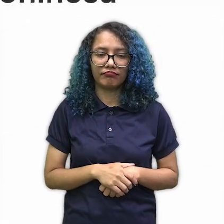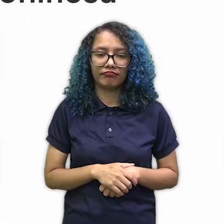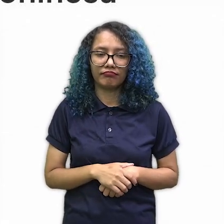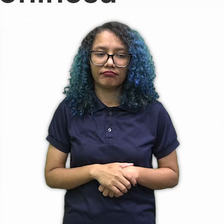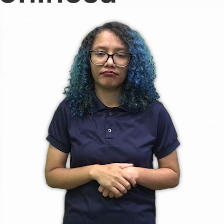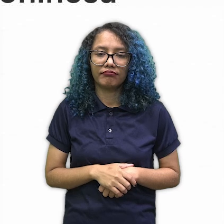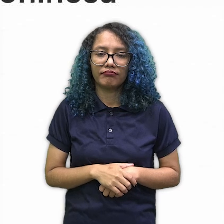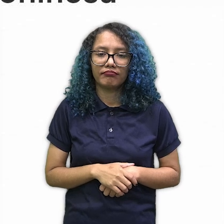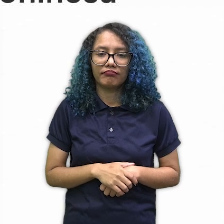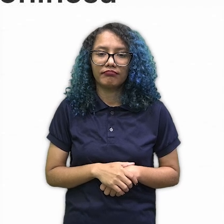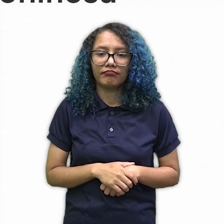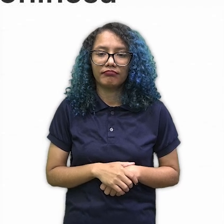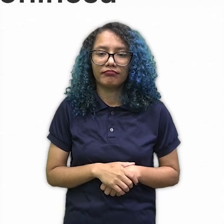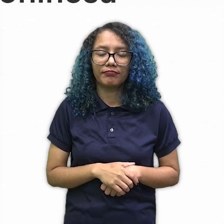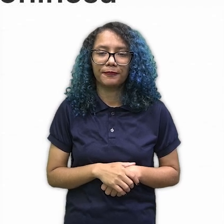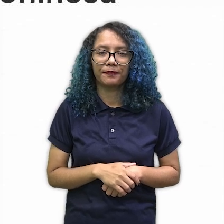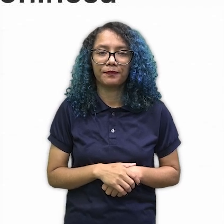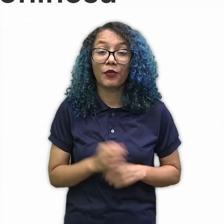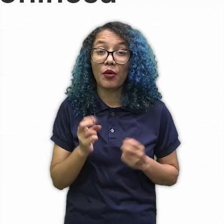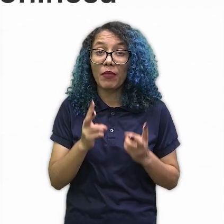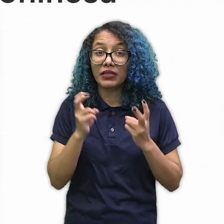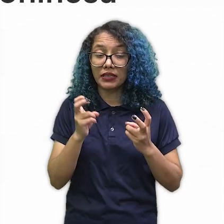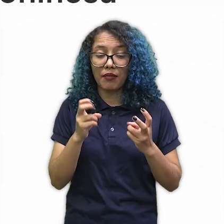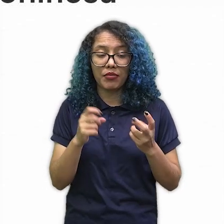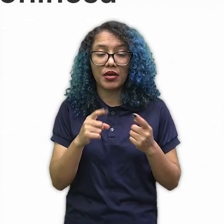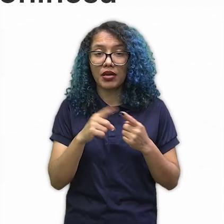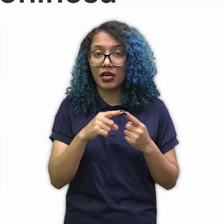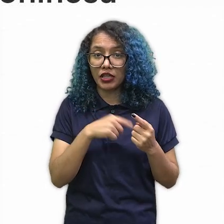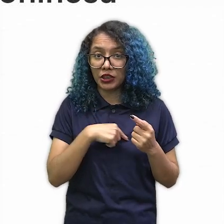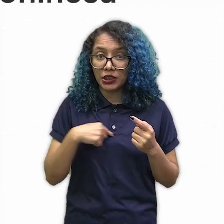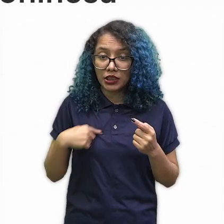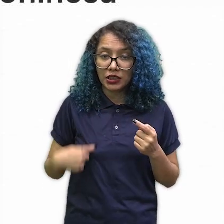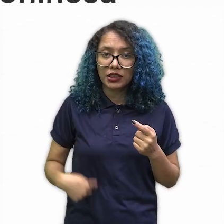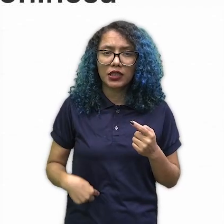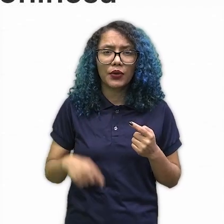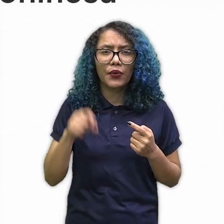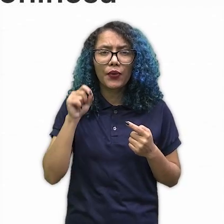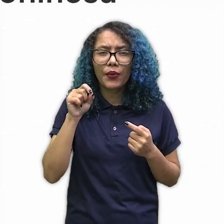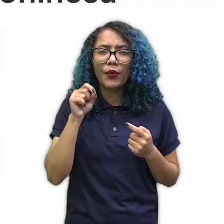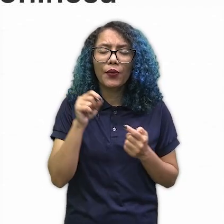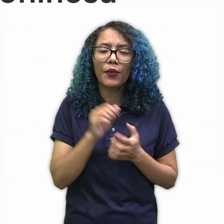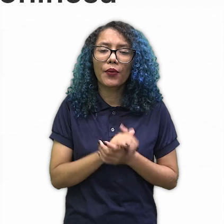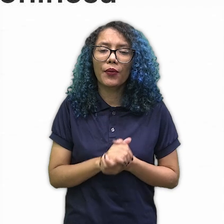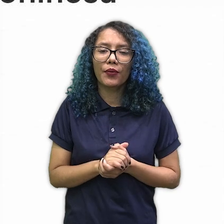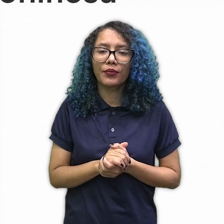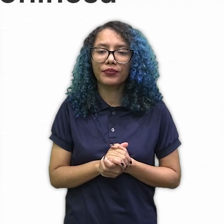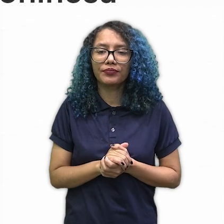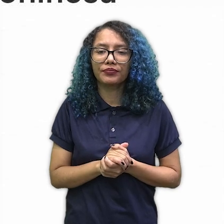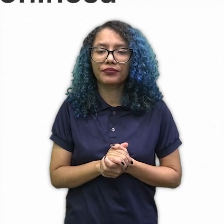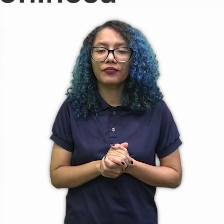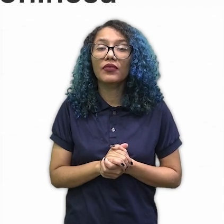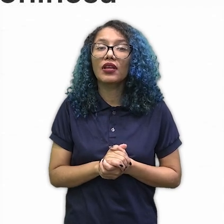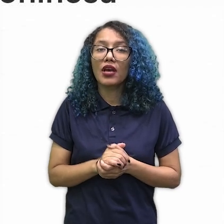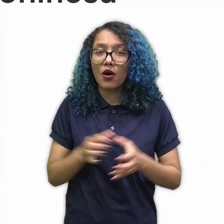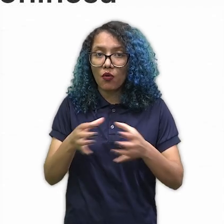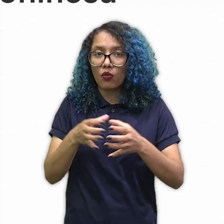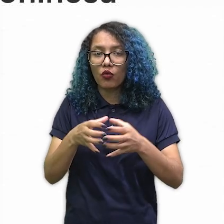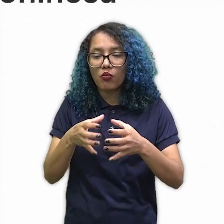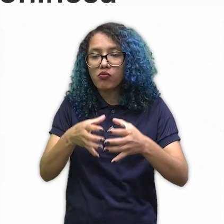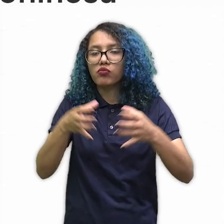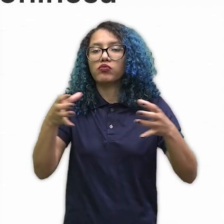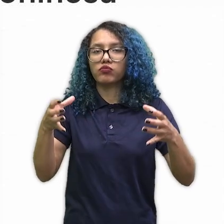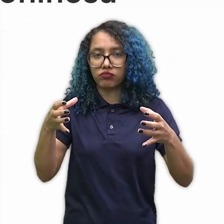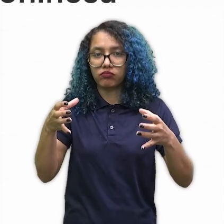vai observar que os chineses, eles constituem o maior